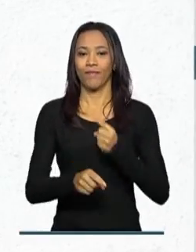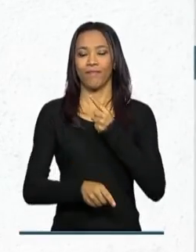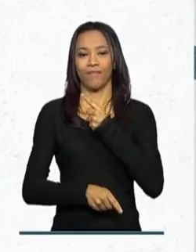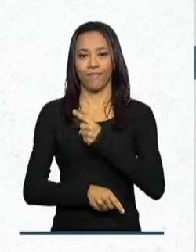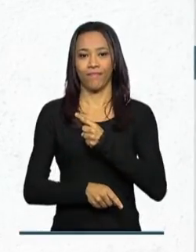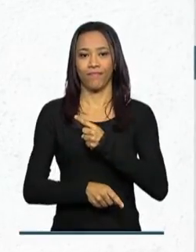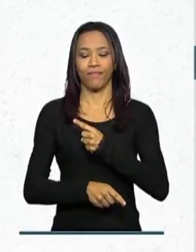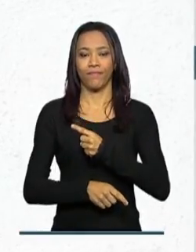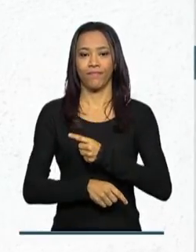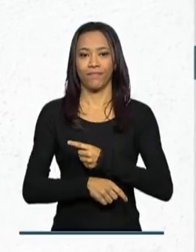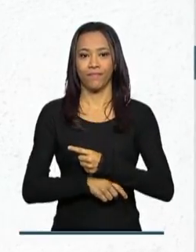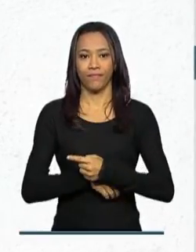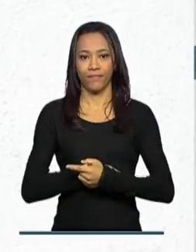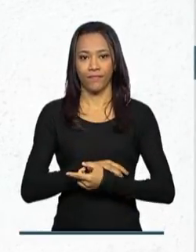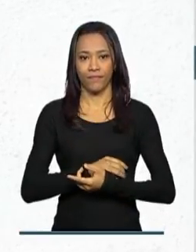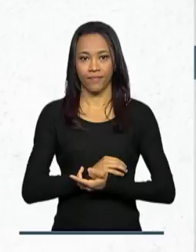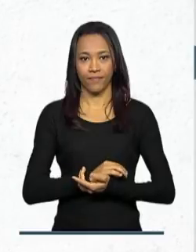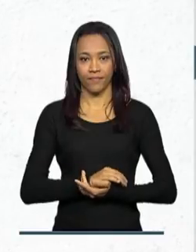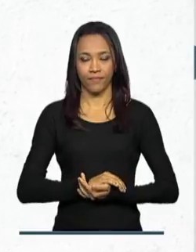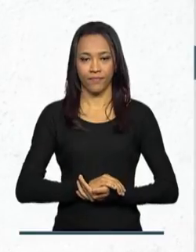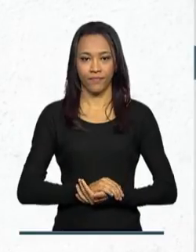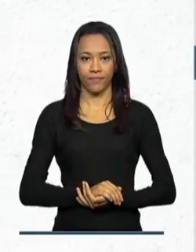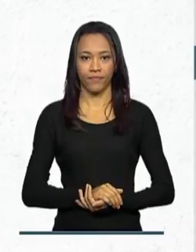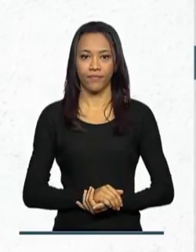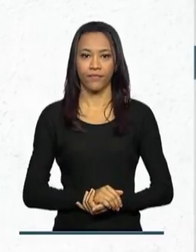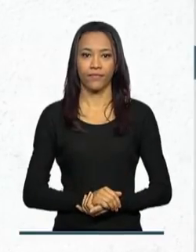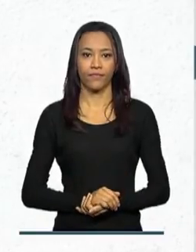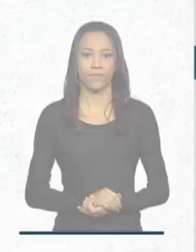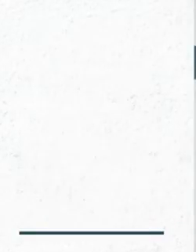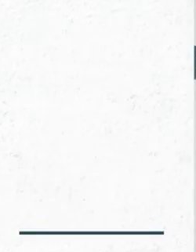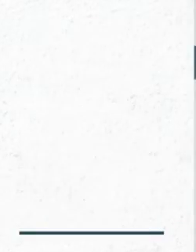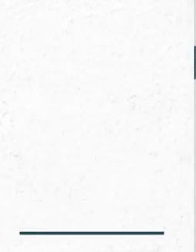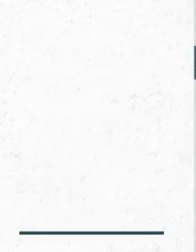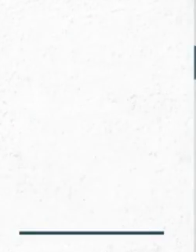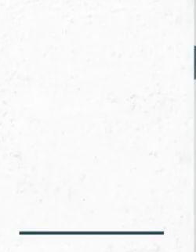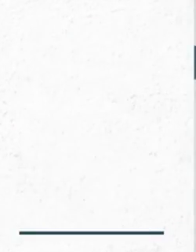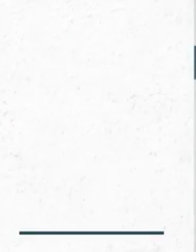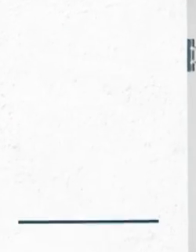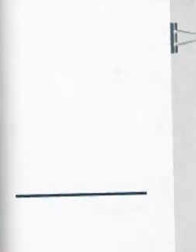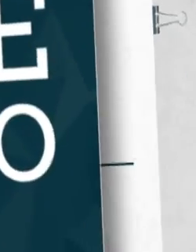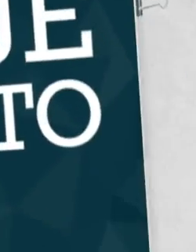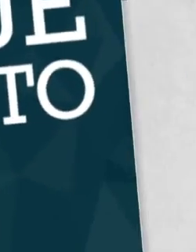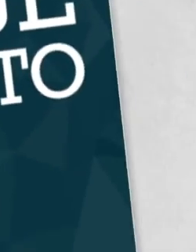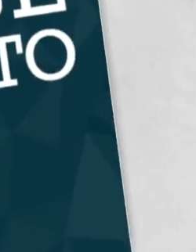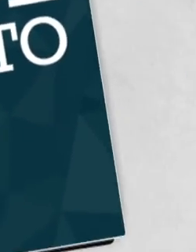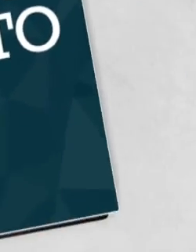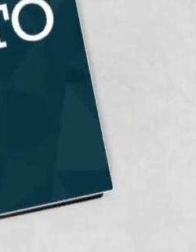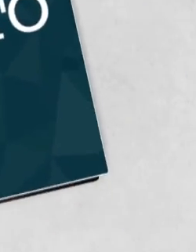prêmiovivaleitura.org.br. Thank you.